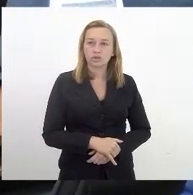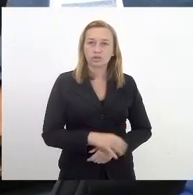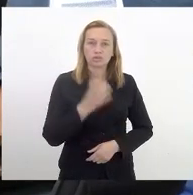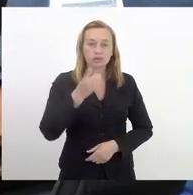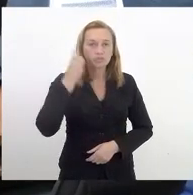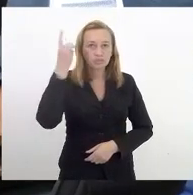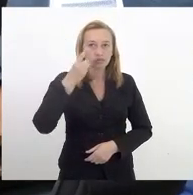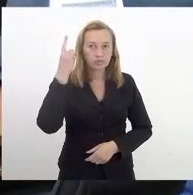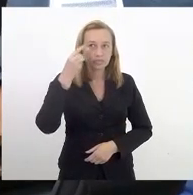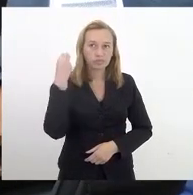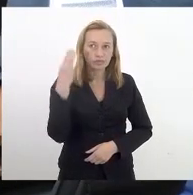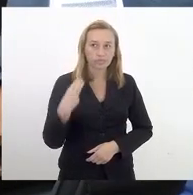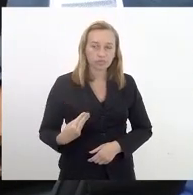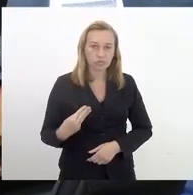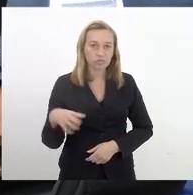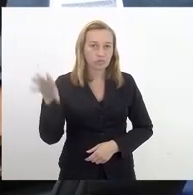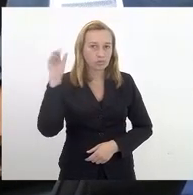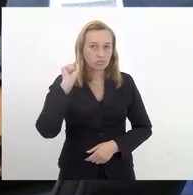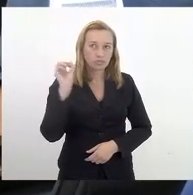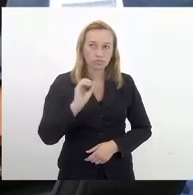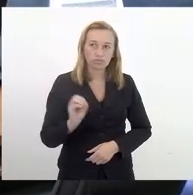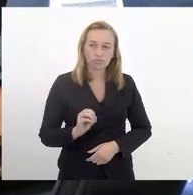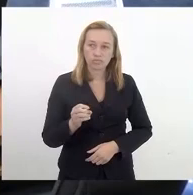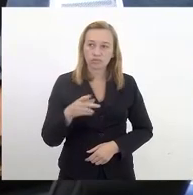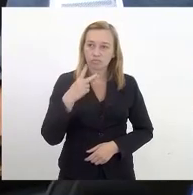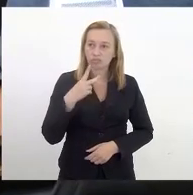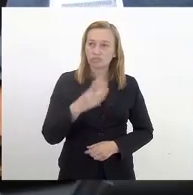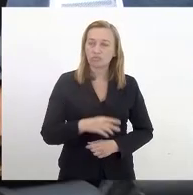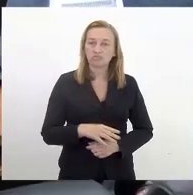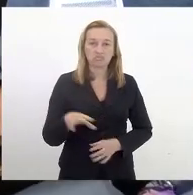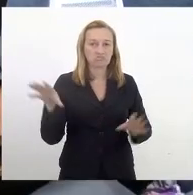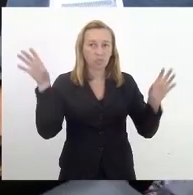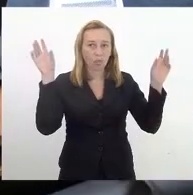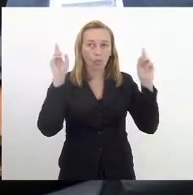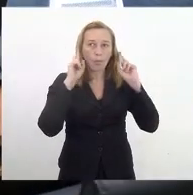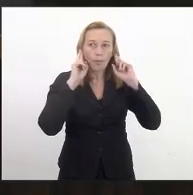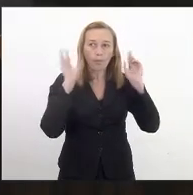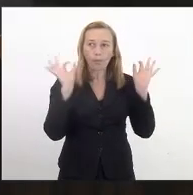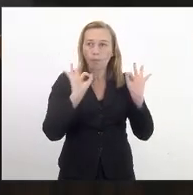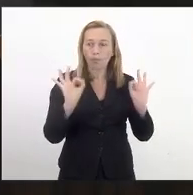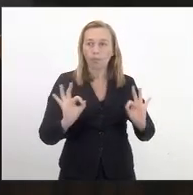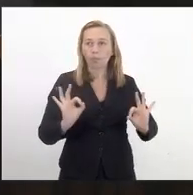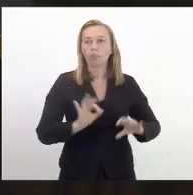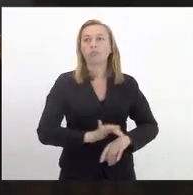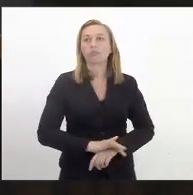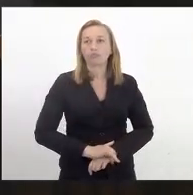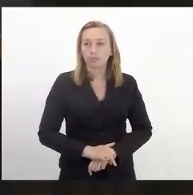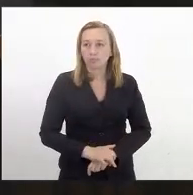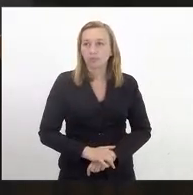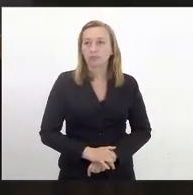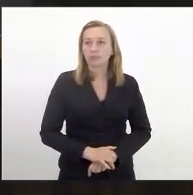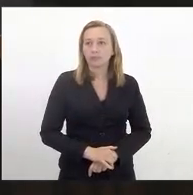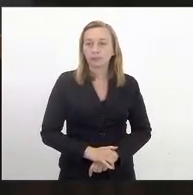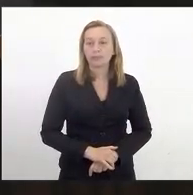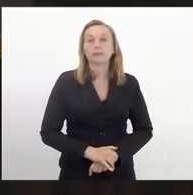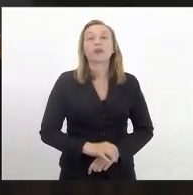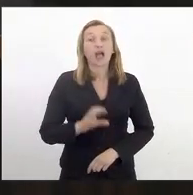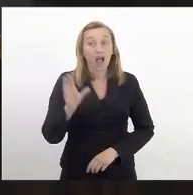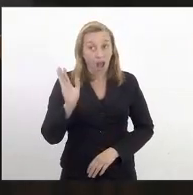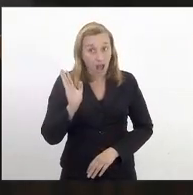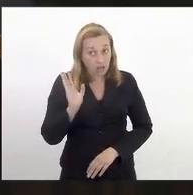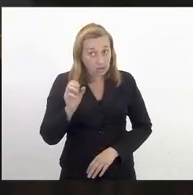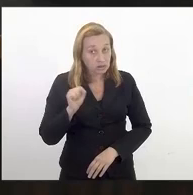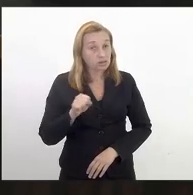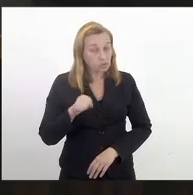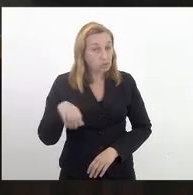Mônica tá reclamando que não tá ouvindo eu também ouço nada Deputado mim que agora eu tô